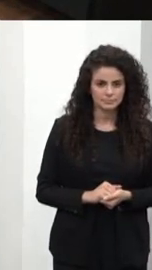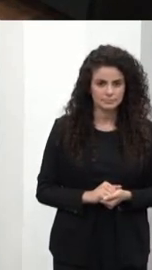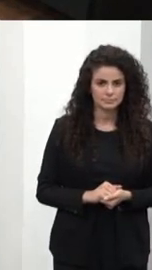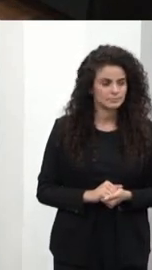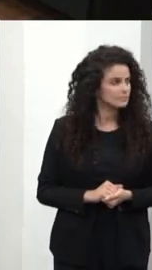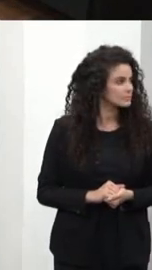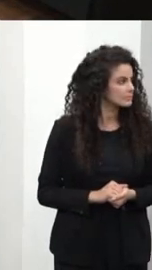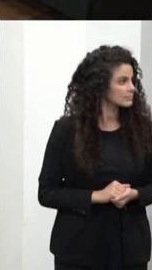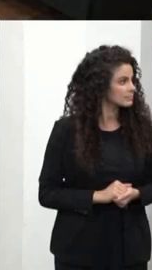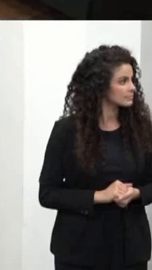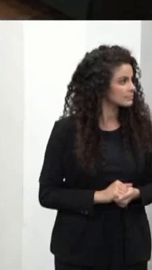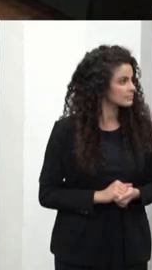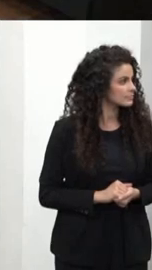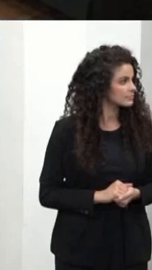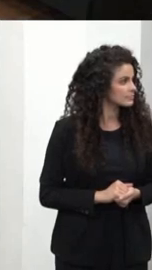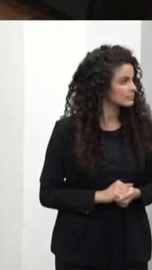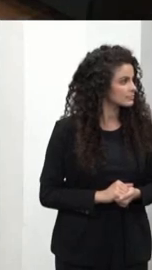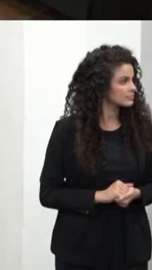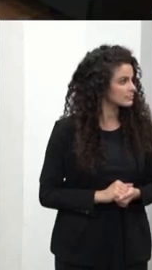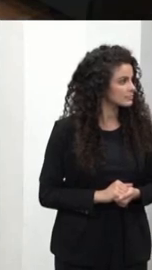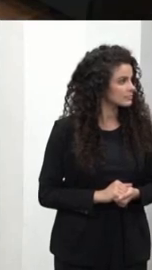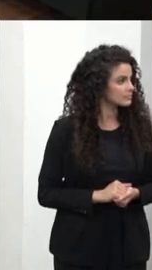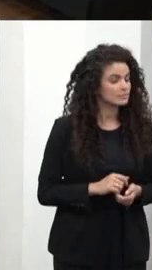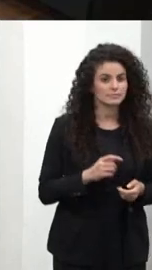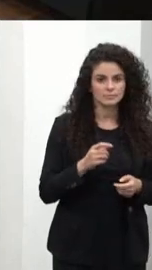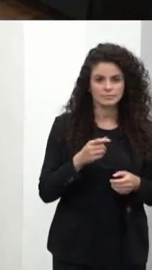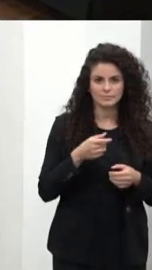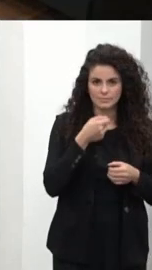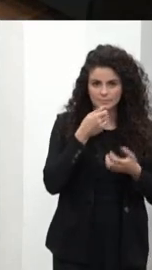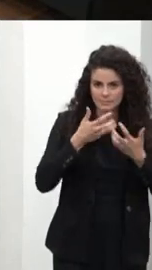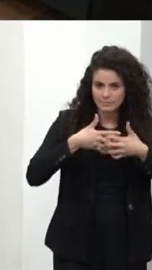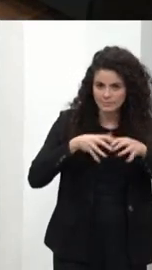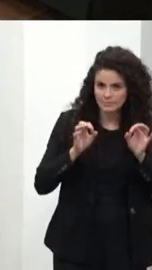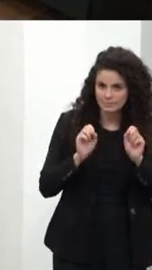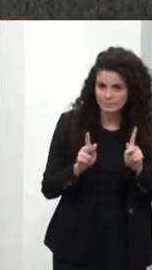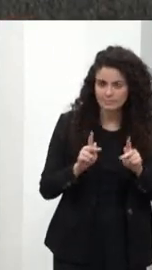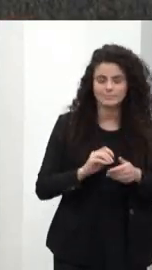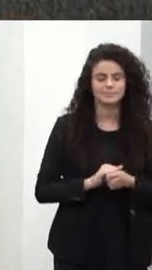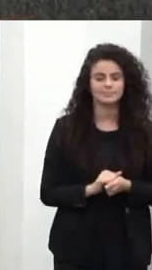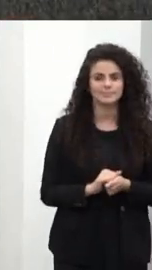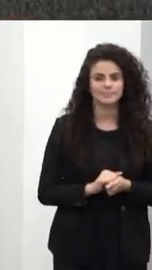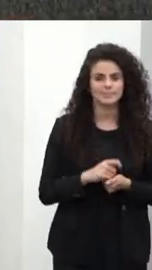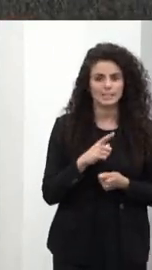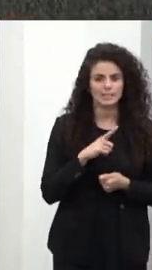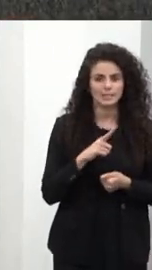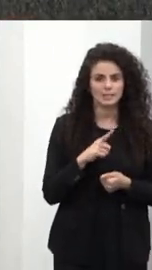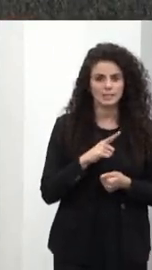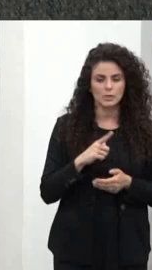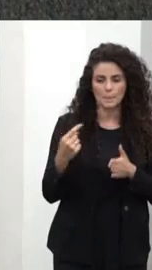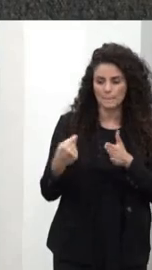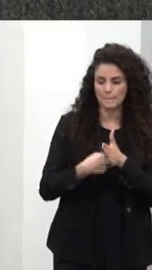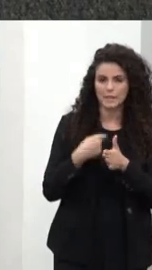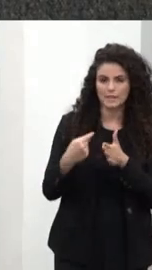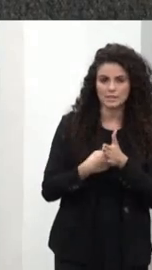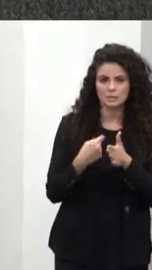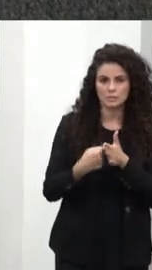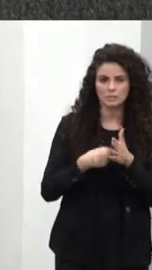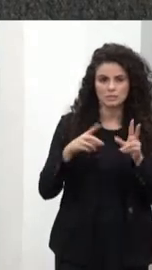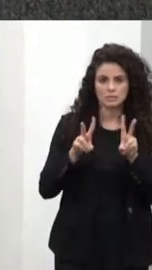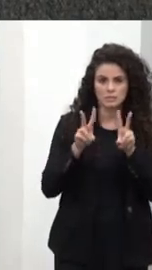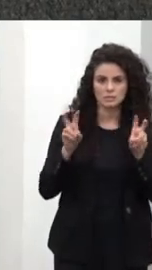nós tivemos Alô pronto tivemos algumas questões relacionadas aí as